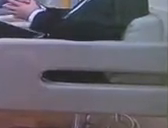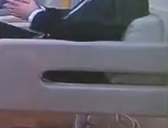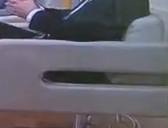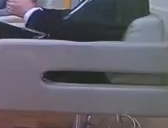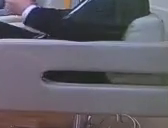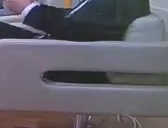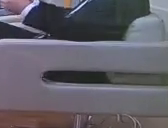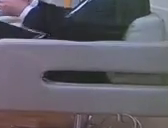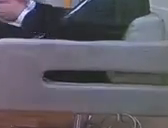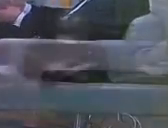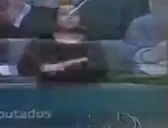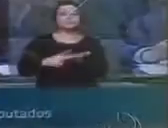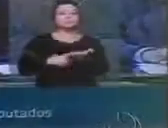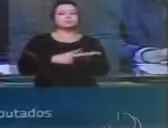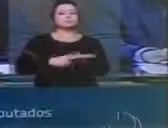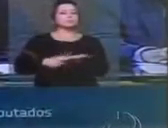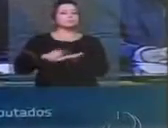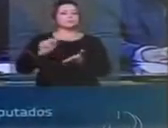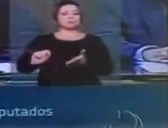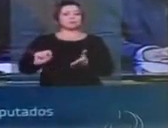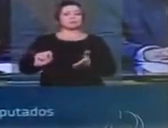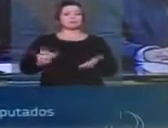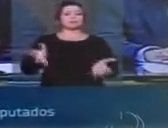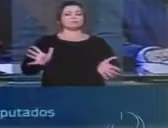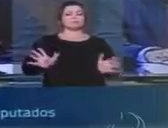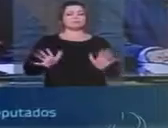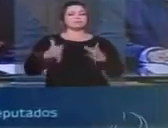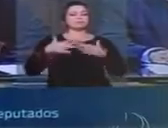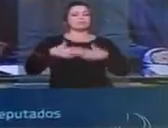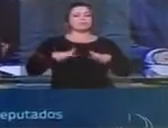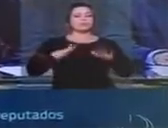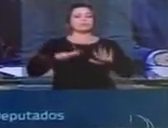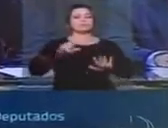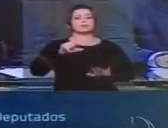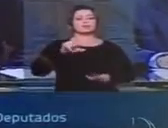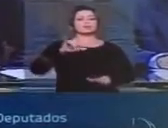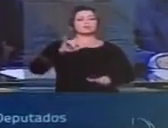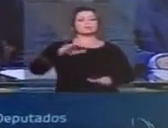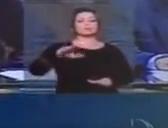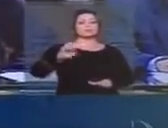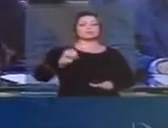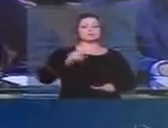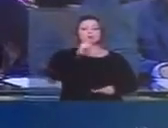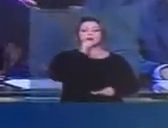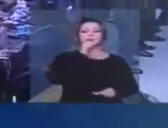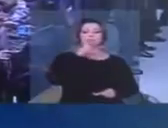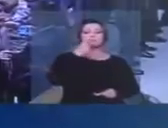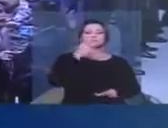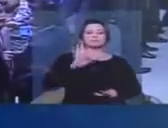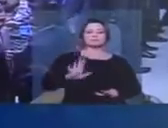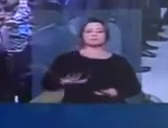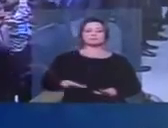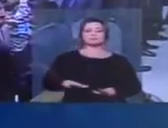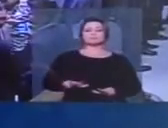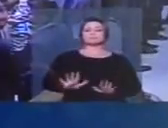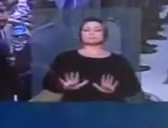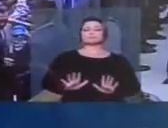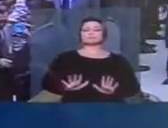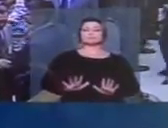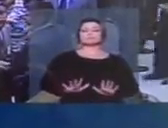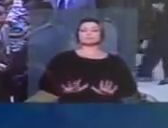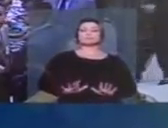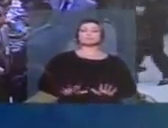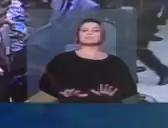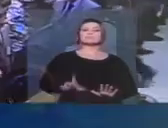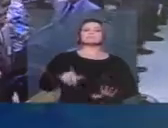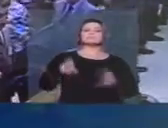e criamos uma frente parlamentar, conseguimos do STJ um impacto orçamentário financeiro, conseguimos criar um